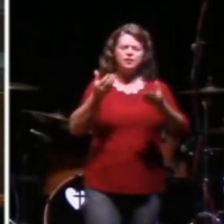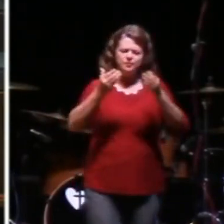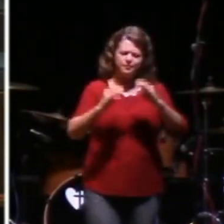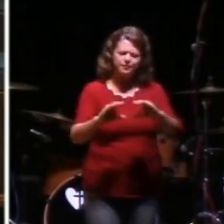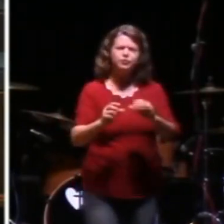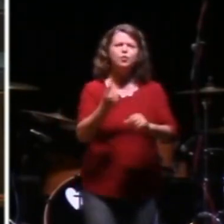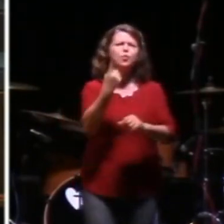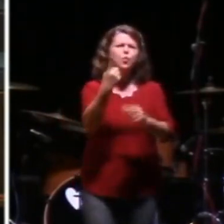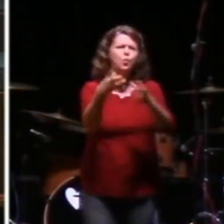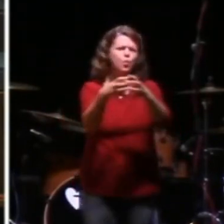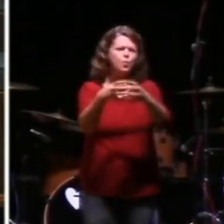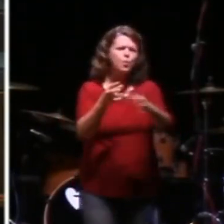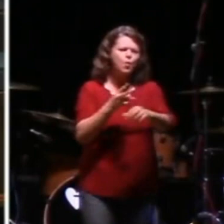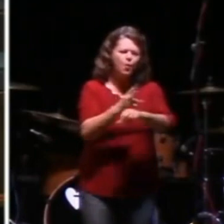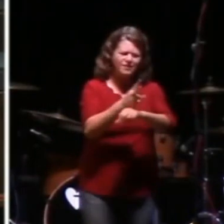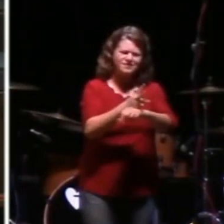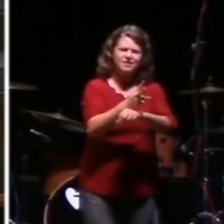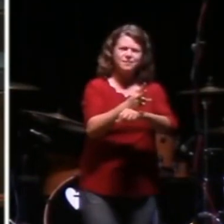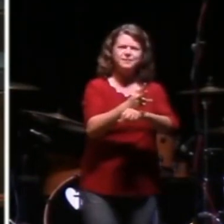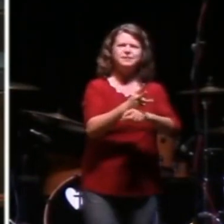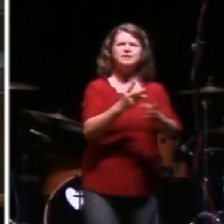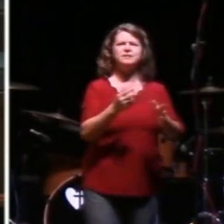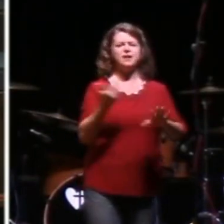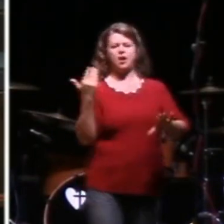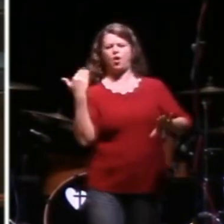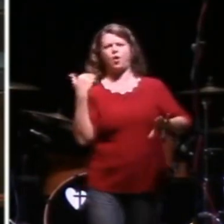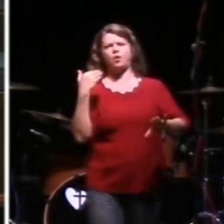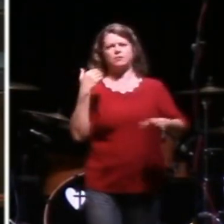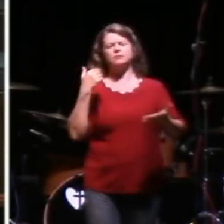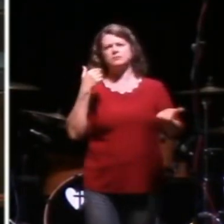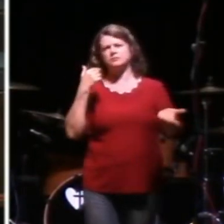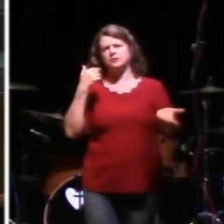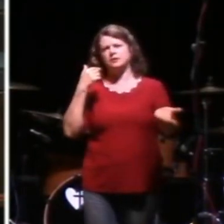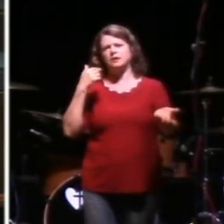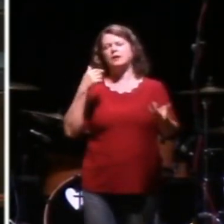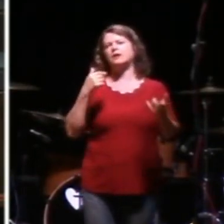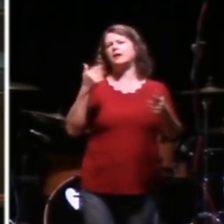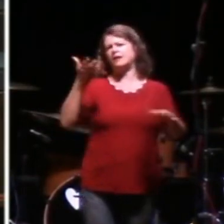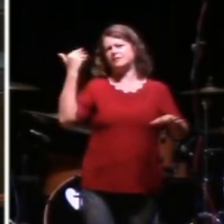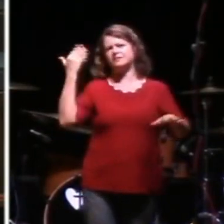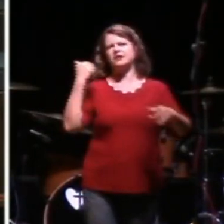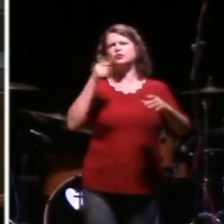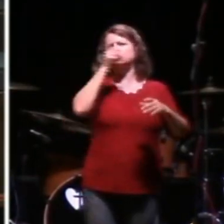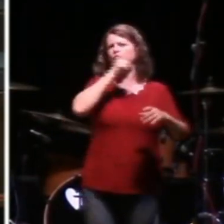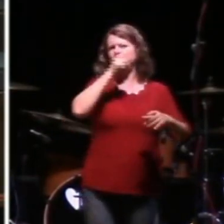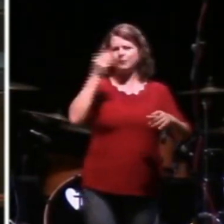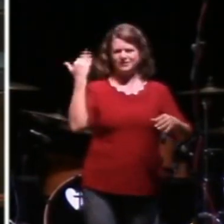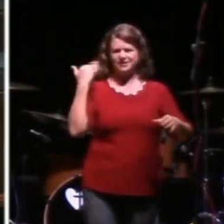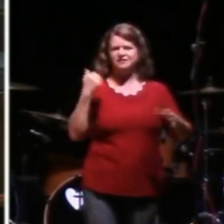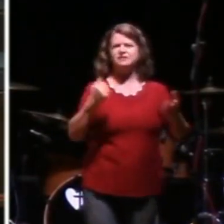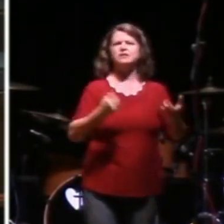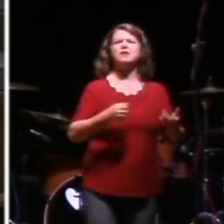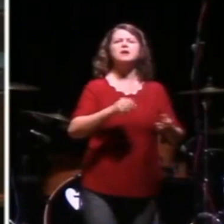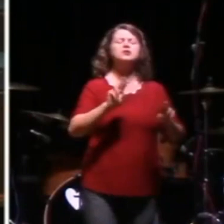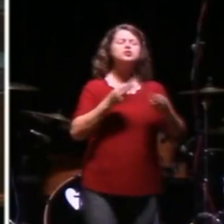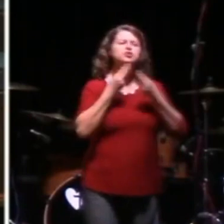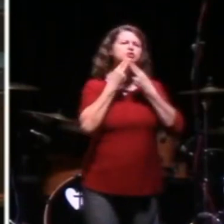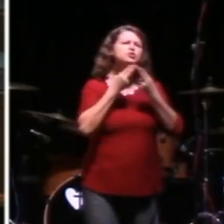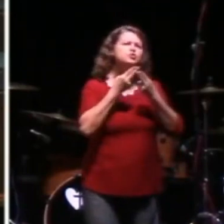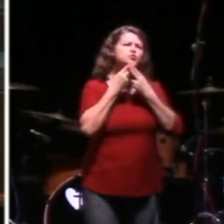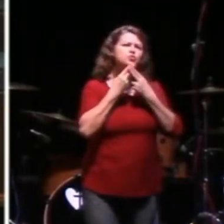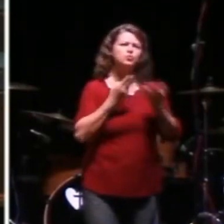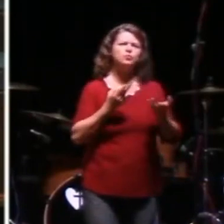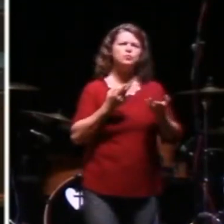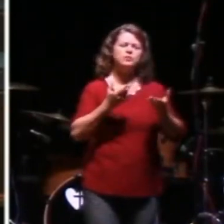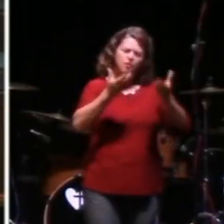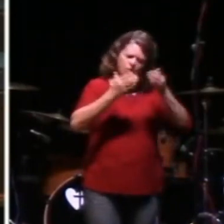fizesse domingo passado um jejum um jejum pela nossa nação pelas nossas famílias